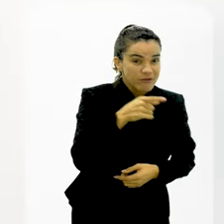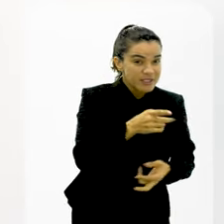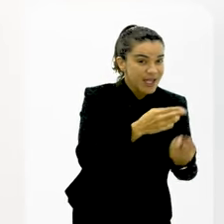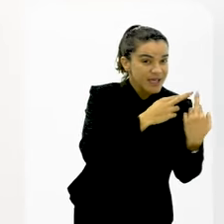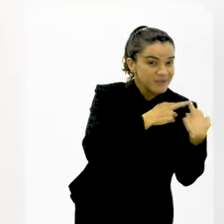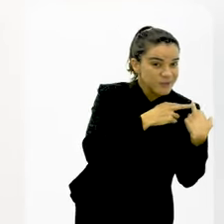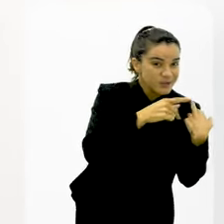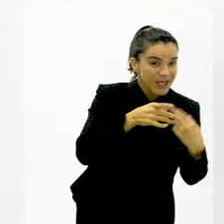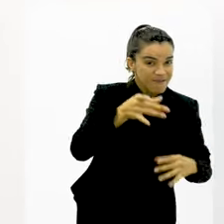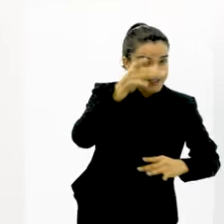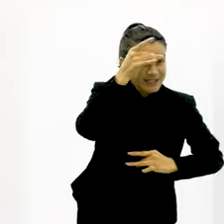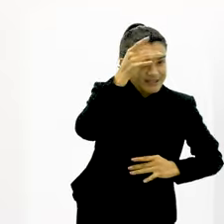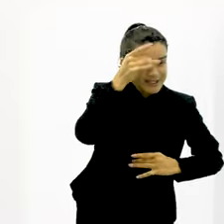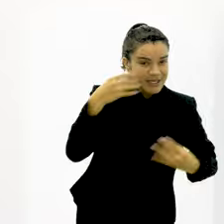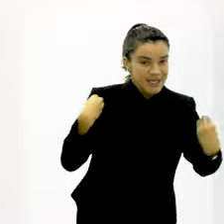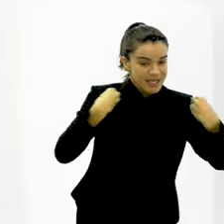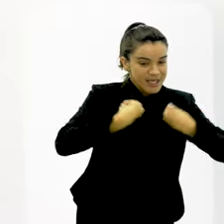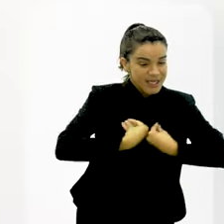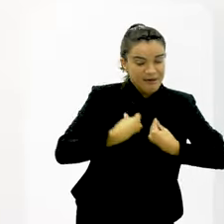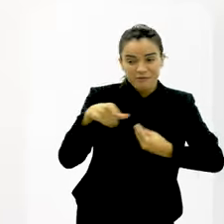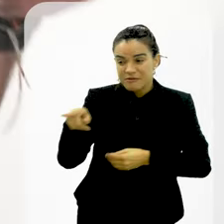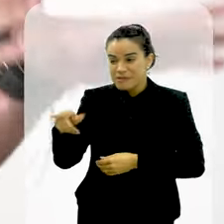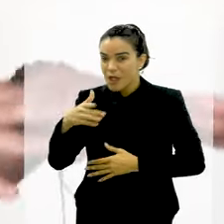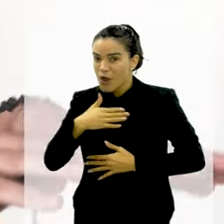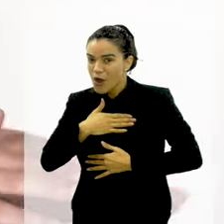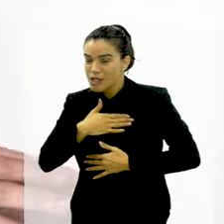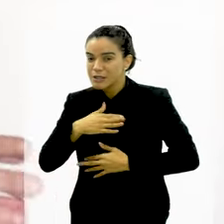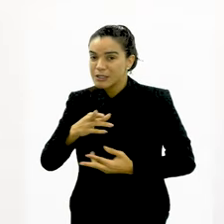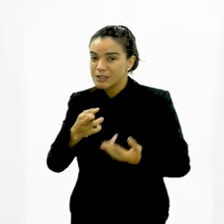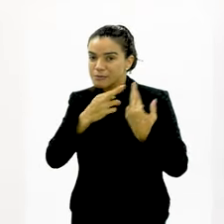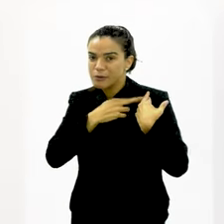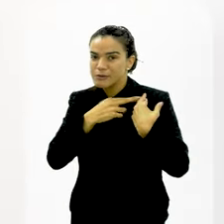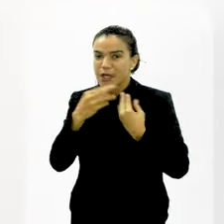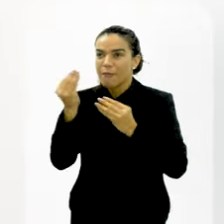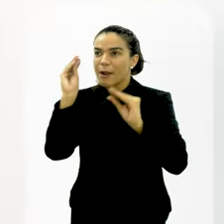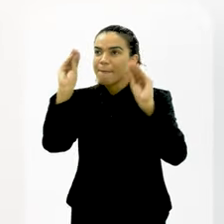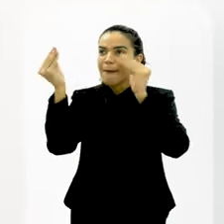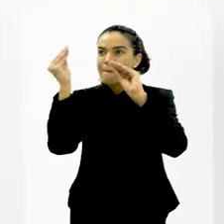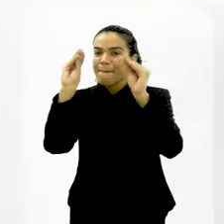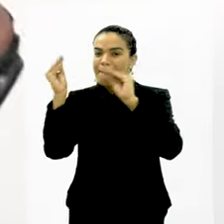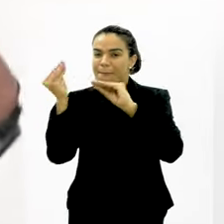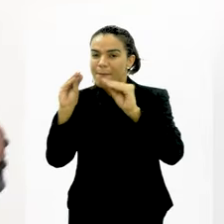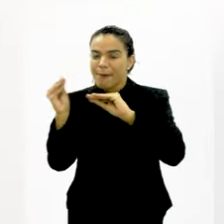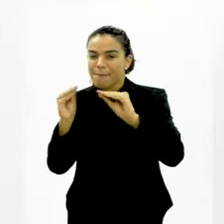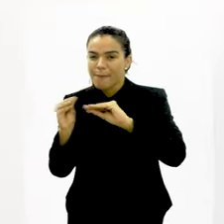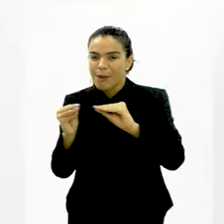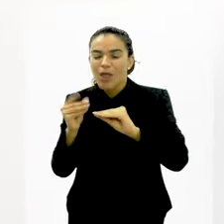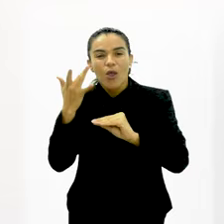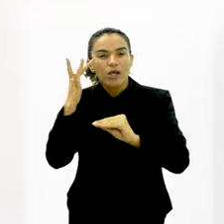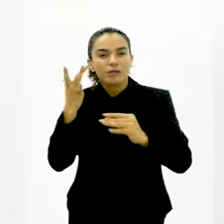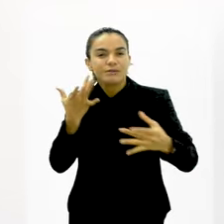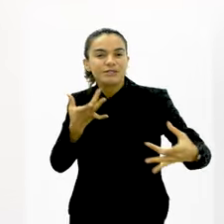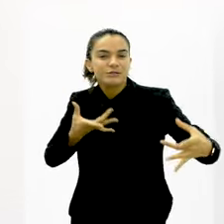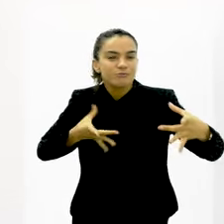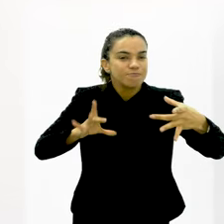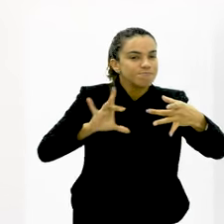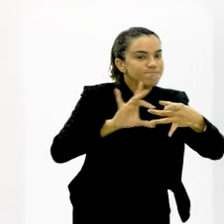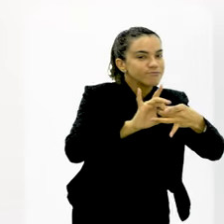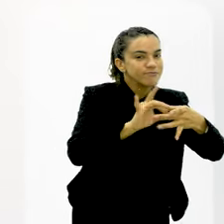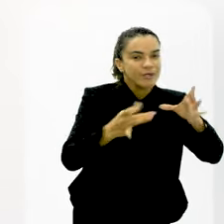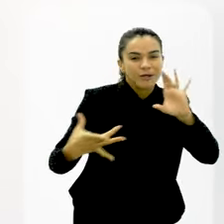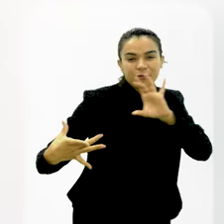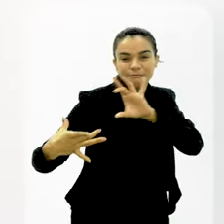olha, você fica responsável pela fantasia, você fica responsável pela alegoria. Eu achava que havia de ter uma simbiose,